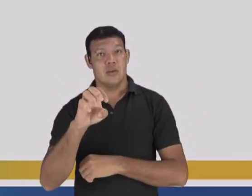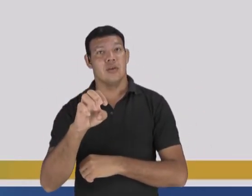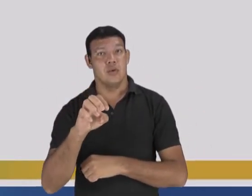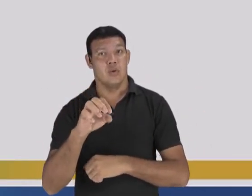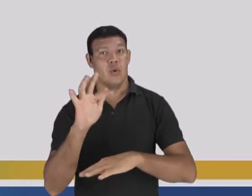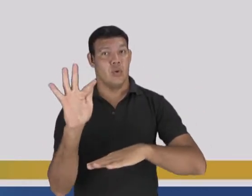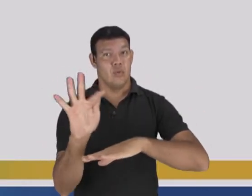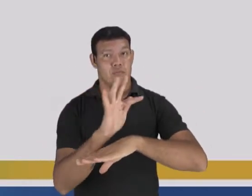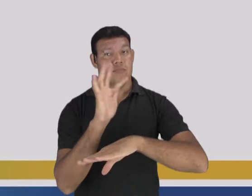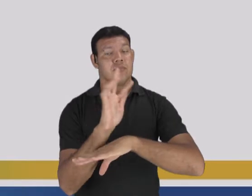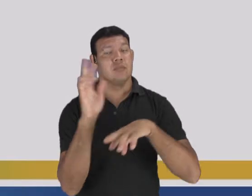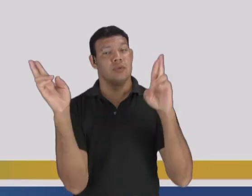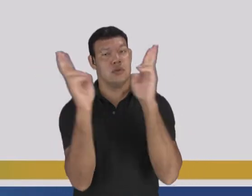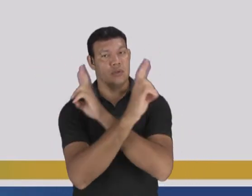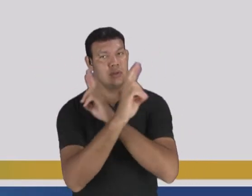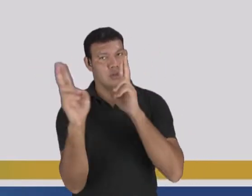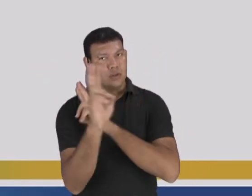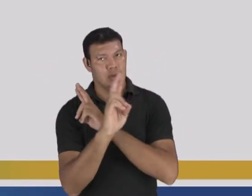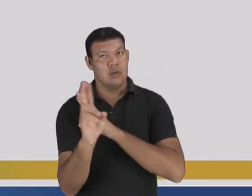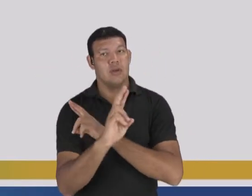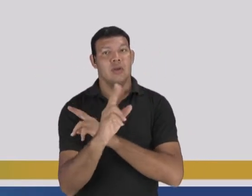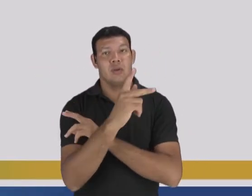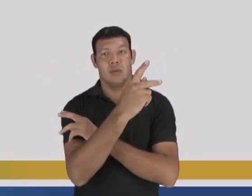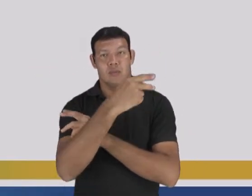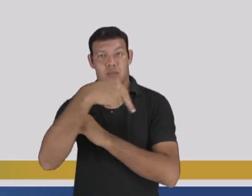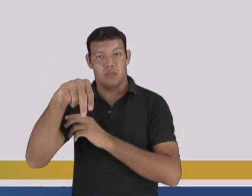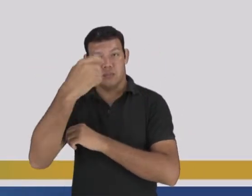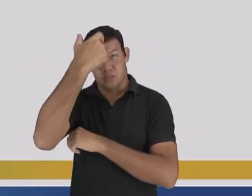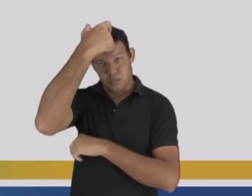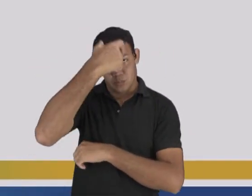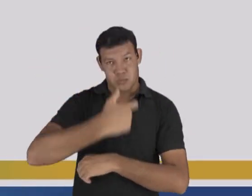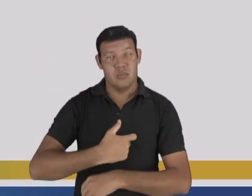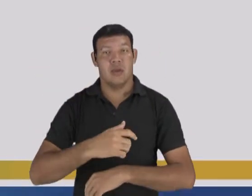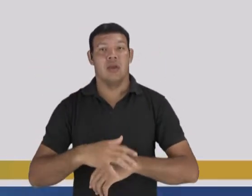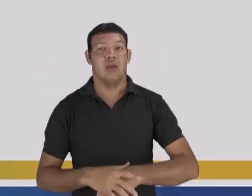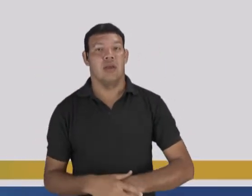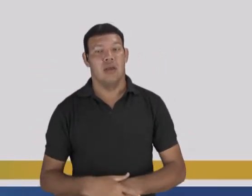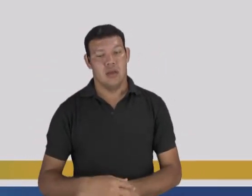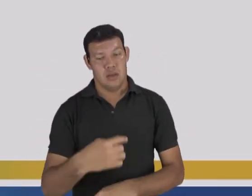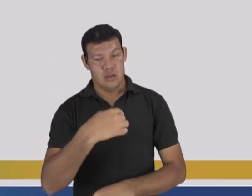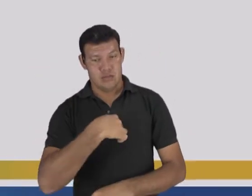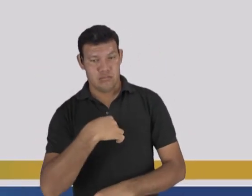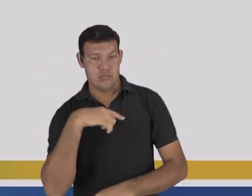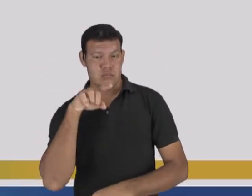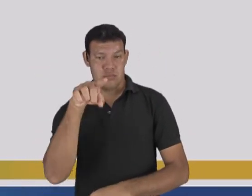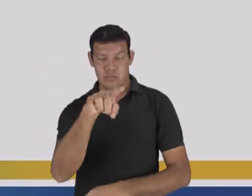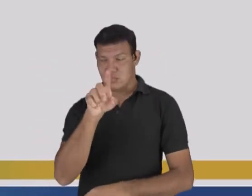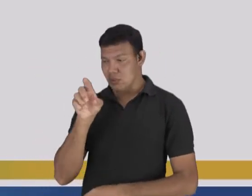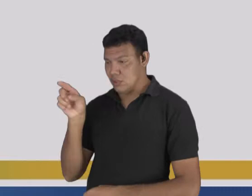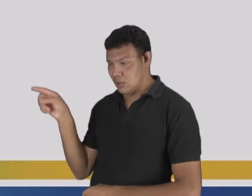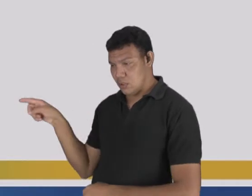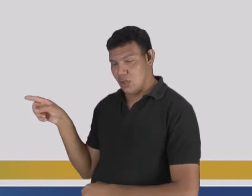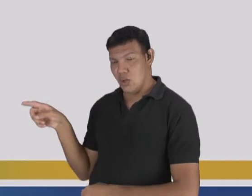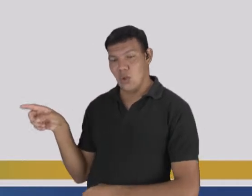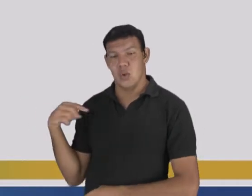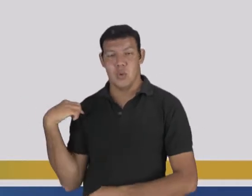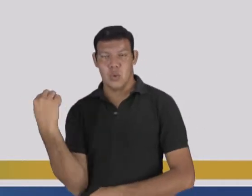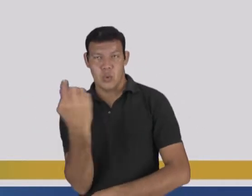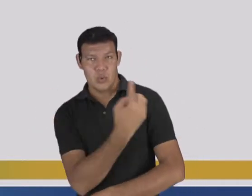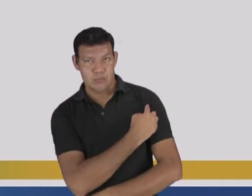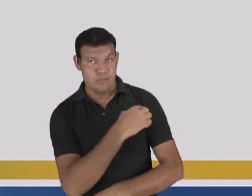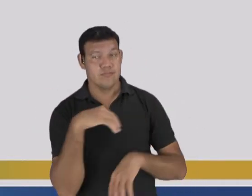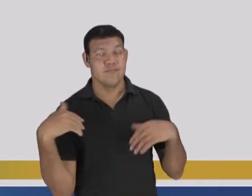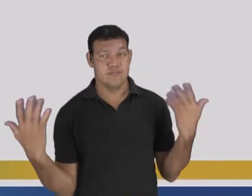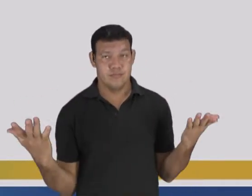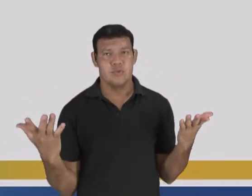relacionado a pronome pessoal, né? Ao tu. Então, quando eu digo tienes, esse verbo, ele está relacionado ao